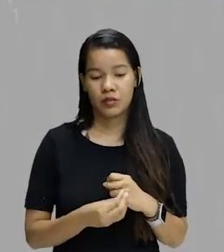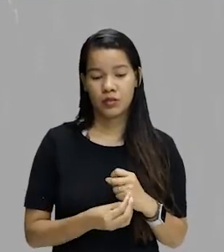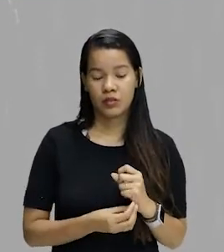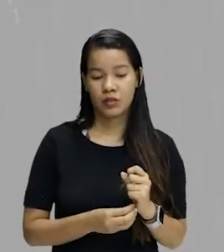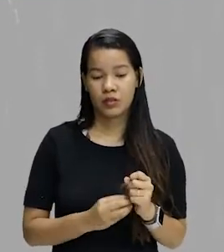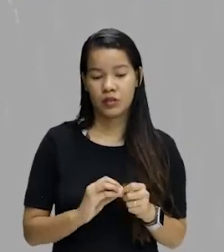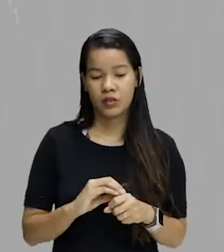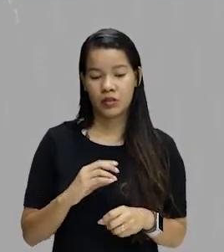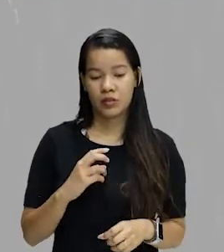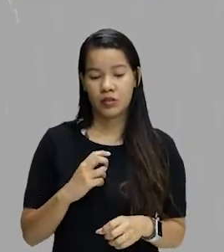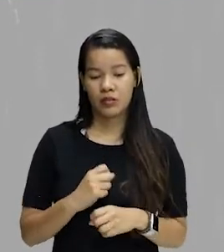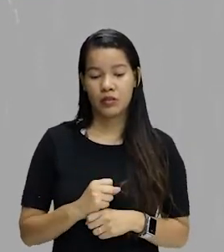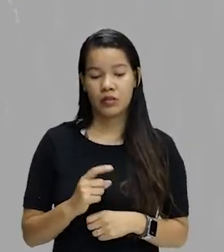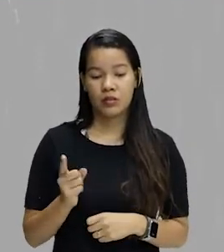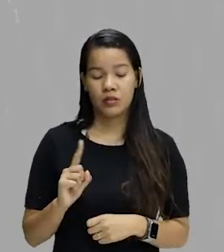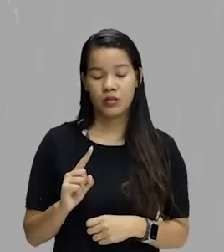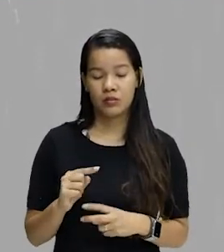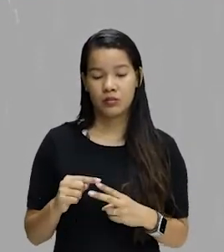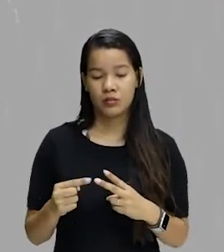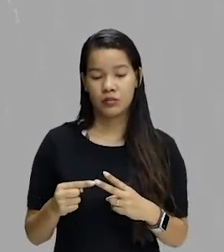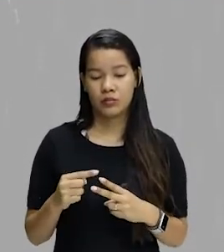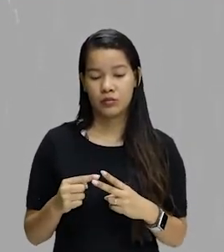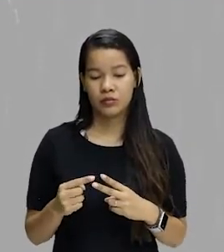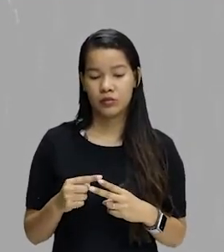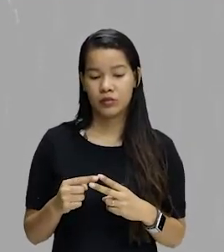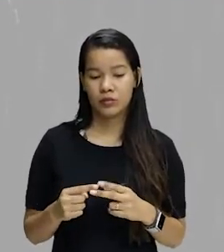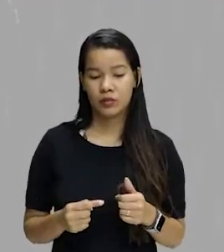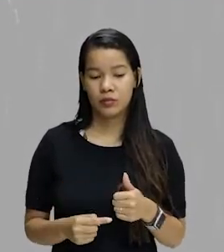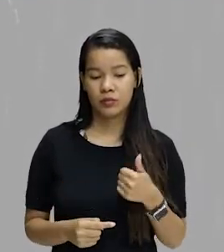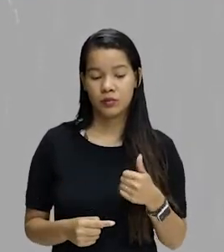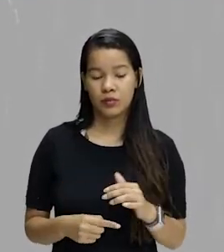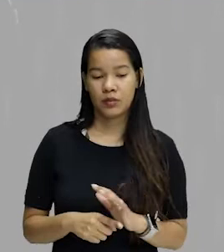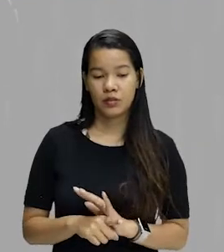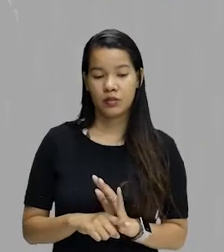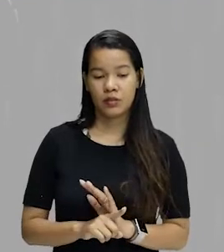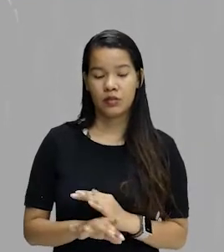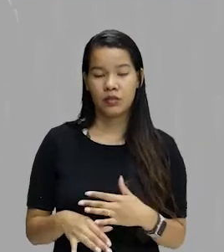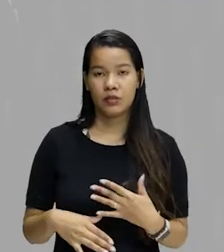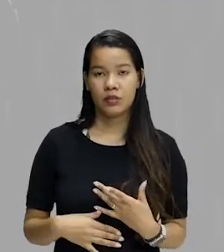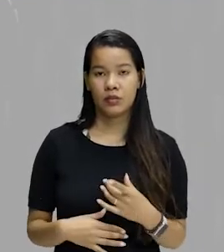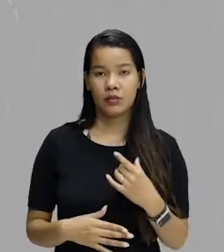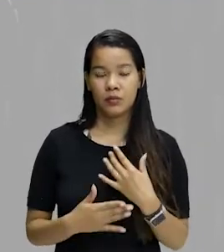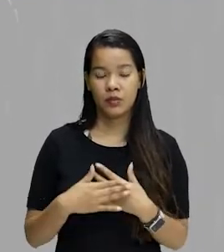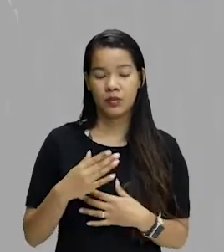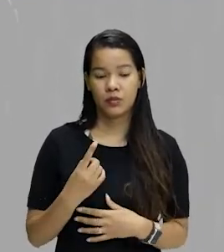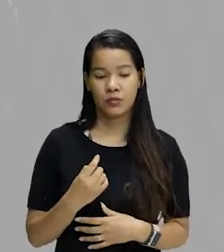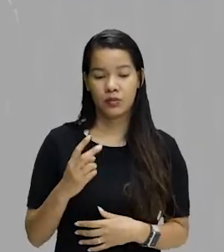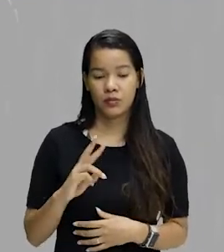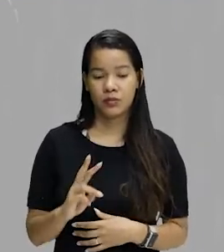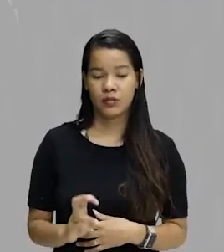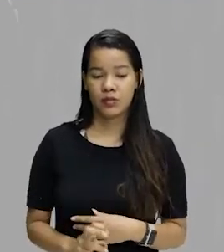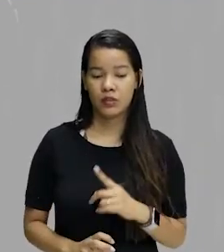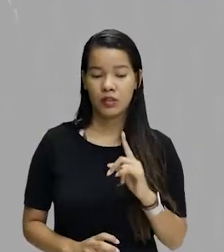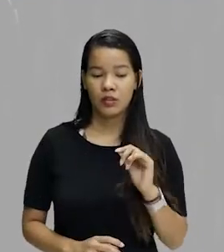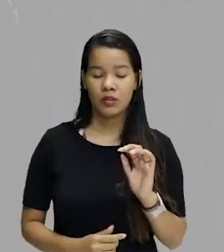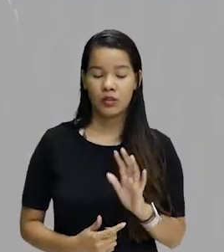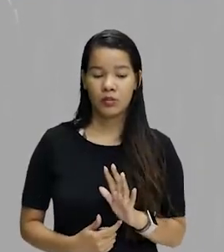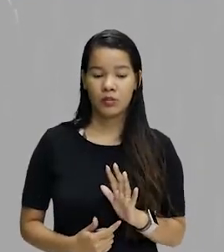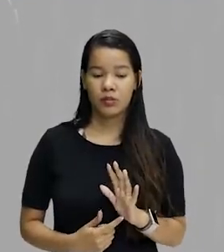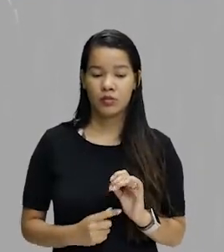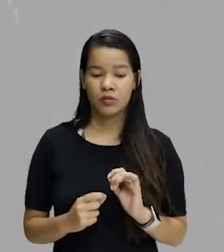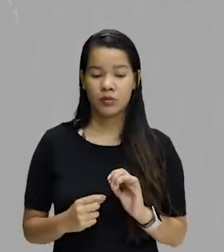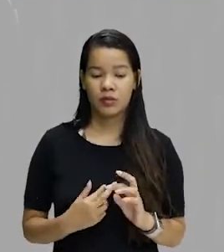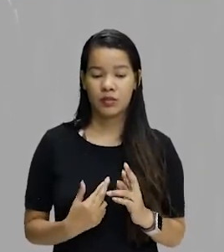resultante e não dois, como no caso da primeira equação. Então, mais uma vez, é um indicativo de